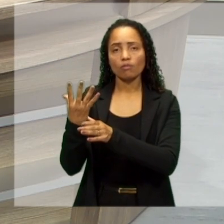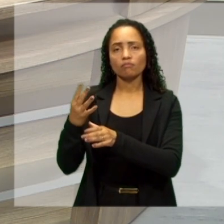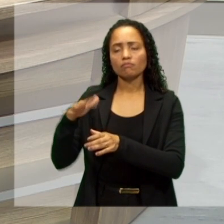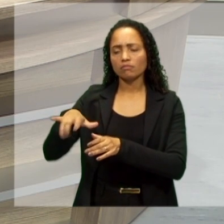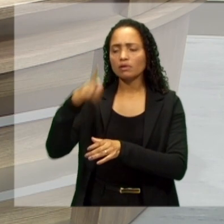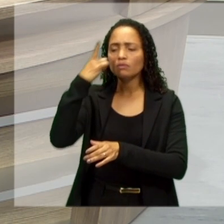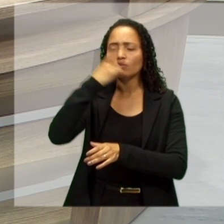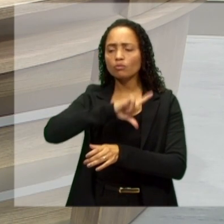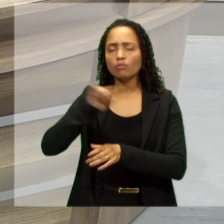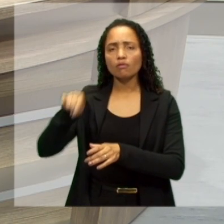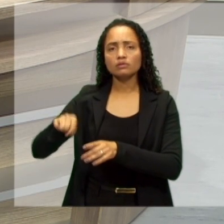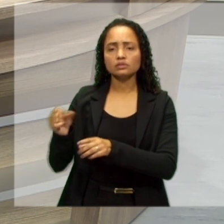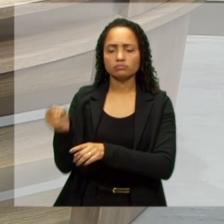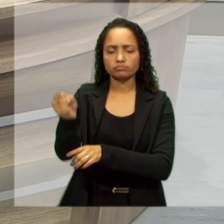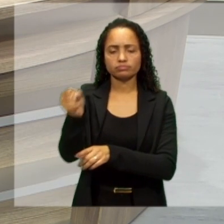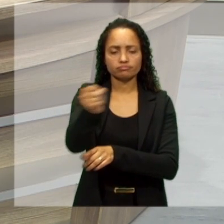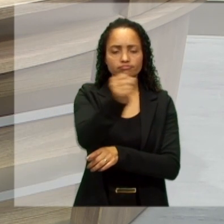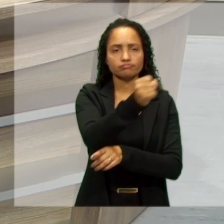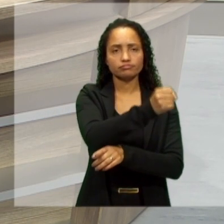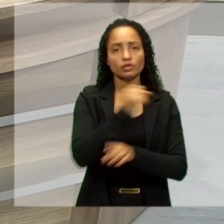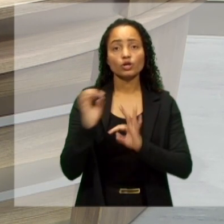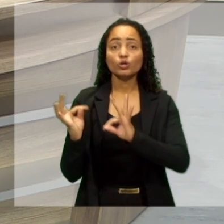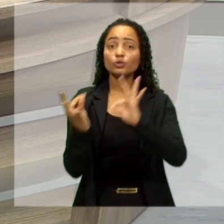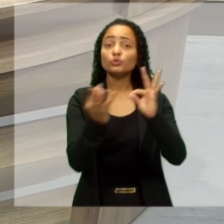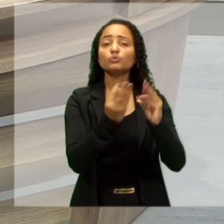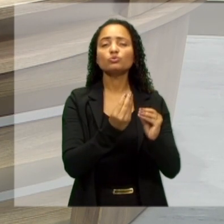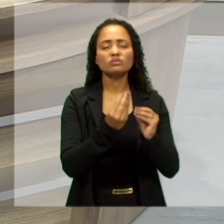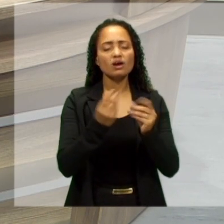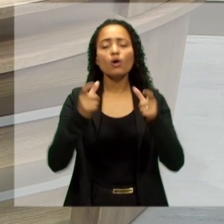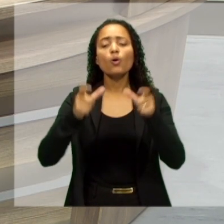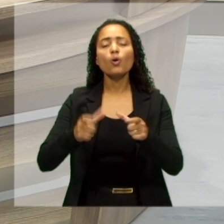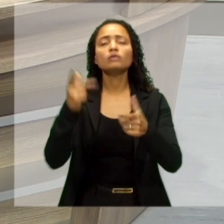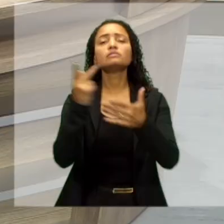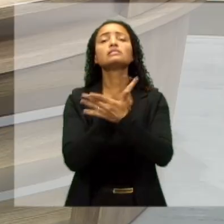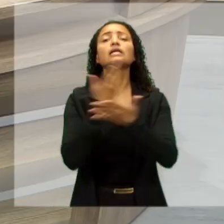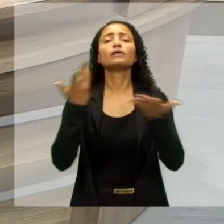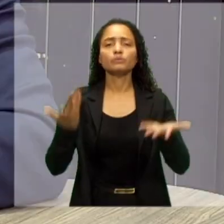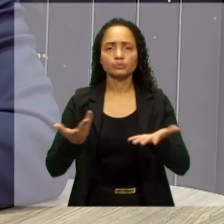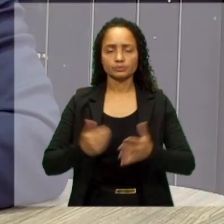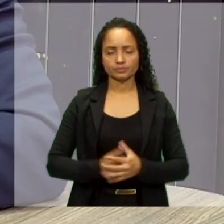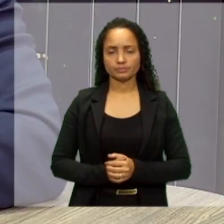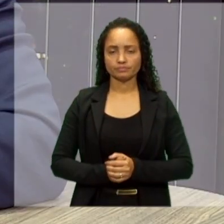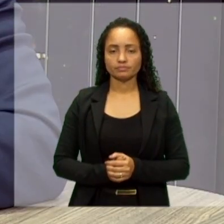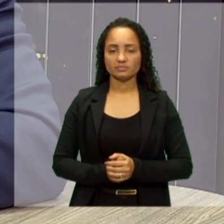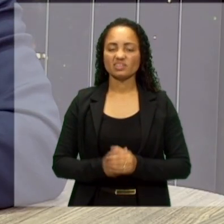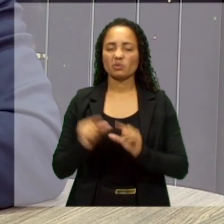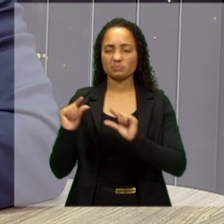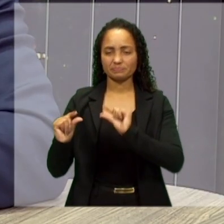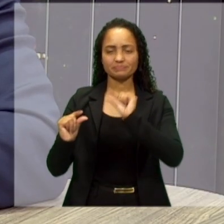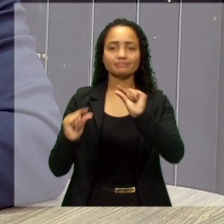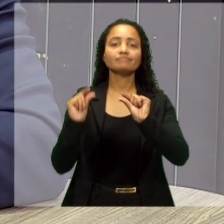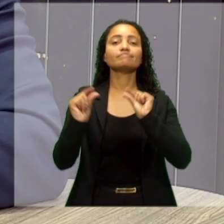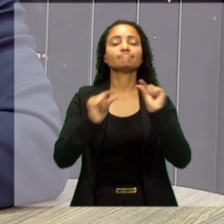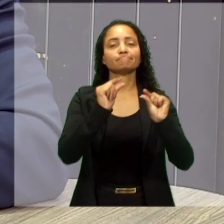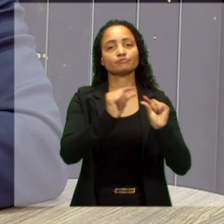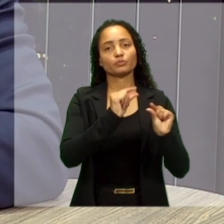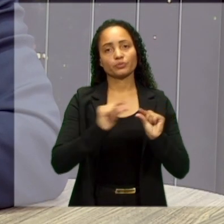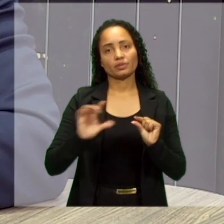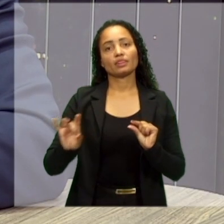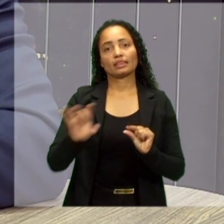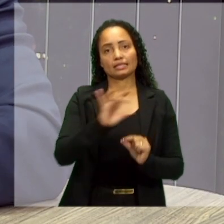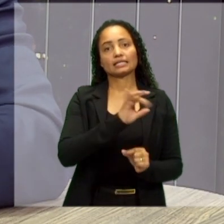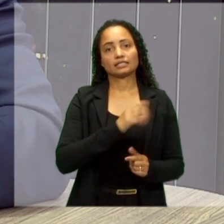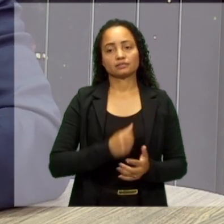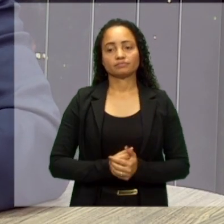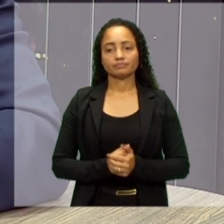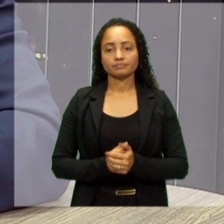essas demandas, a deficiência está onde? Um pouco de tudo, tá? Então, um pouco